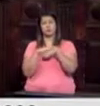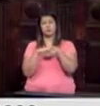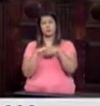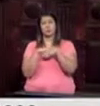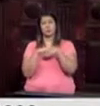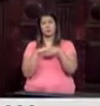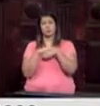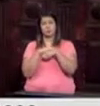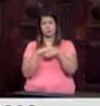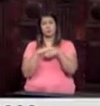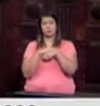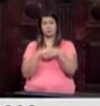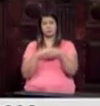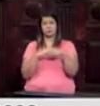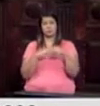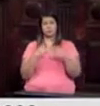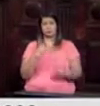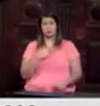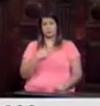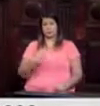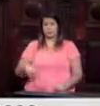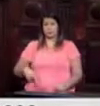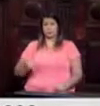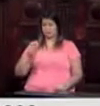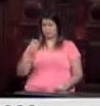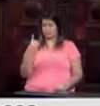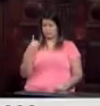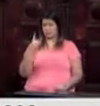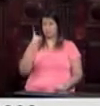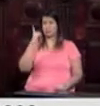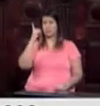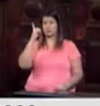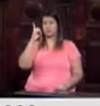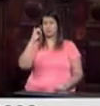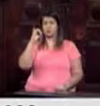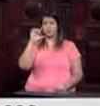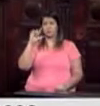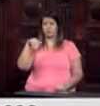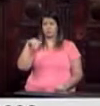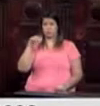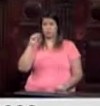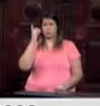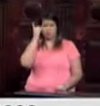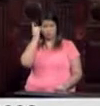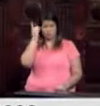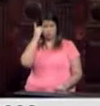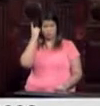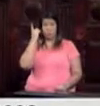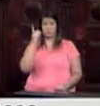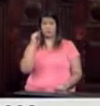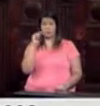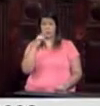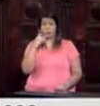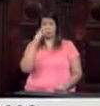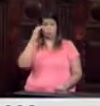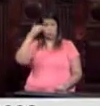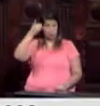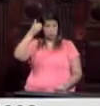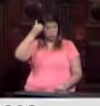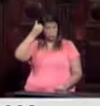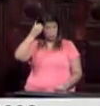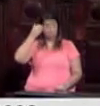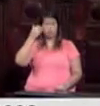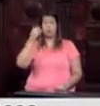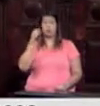com a presidente Dilma, dizendo que o deputado Eduardo Cunha,